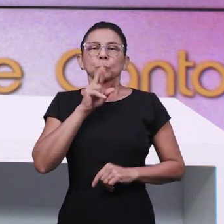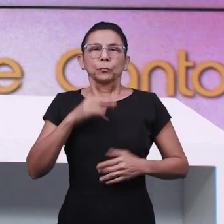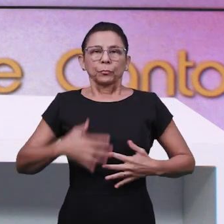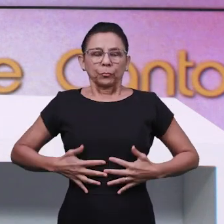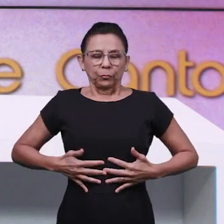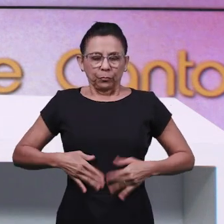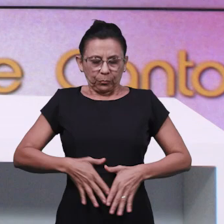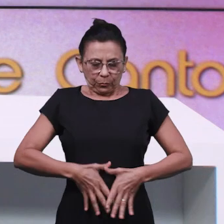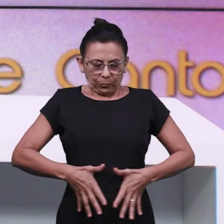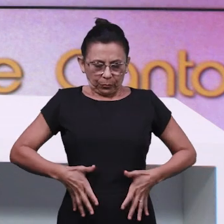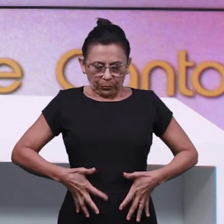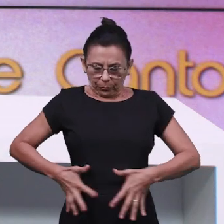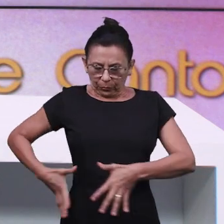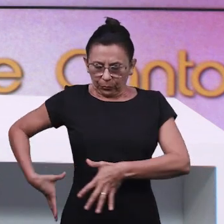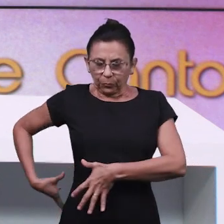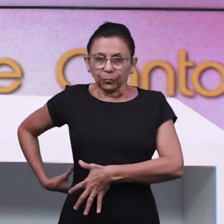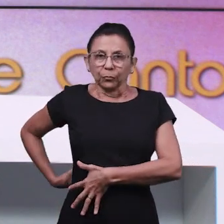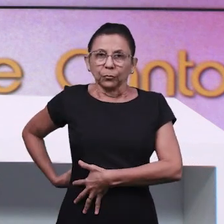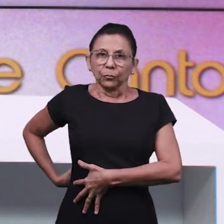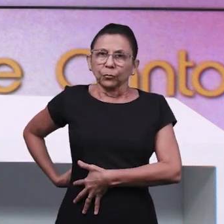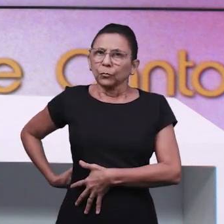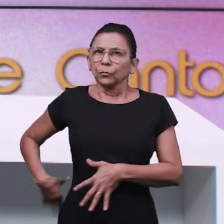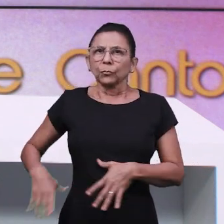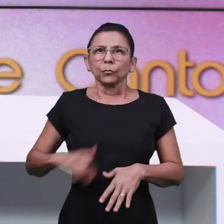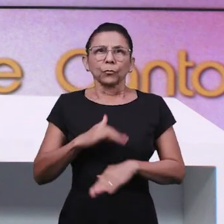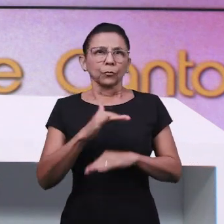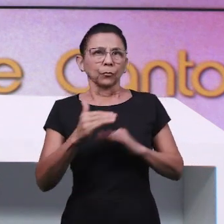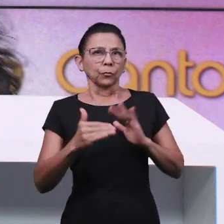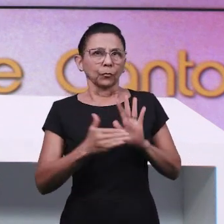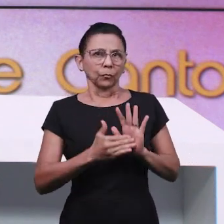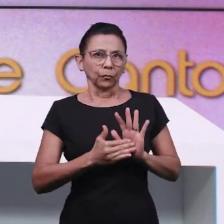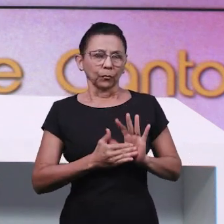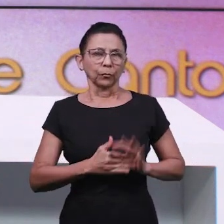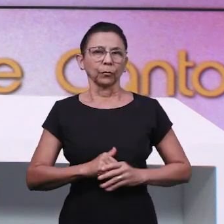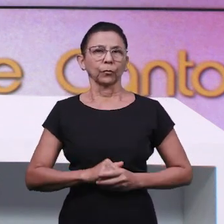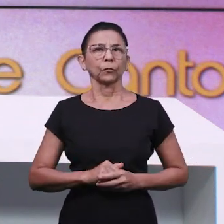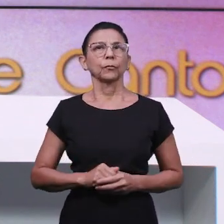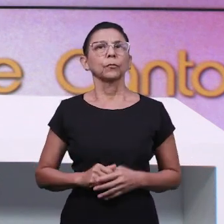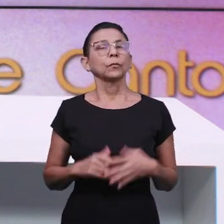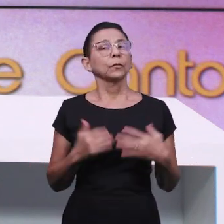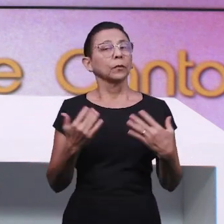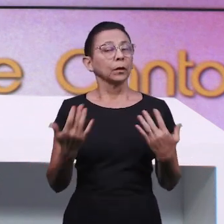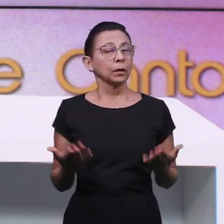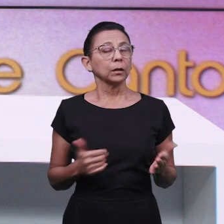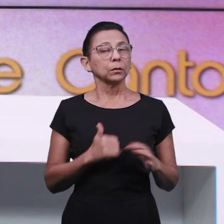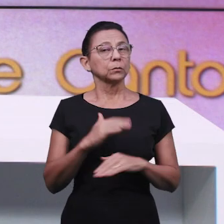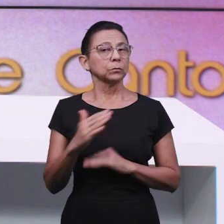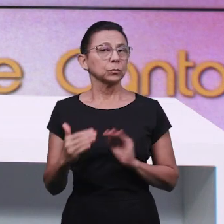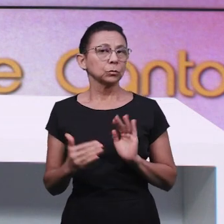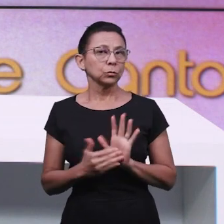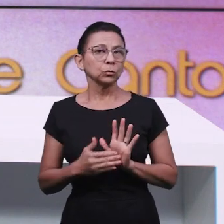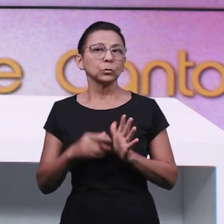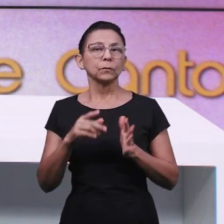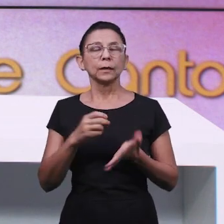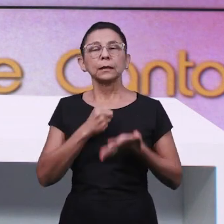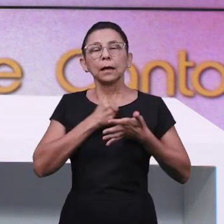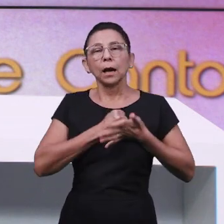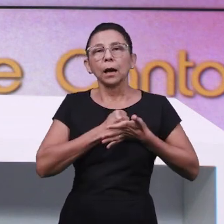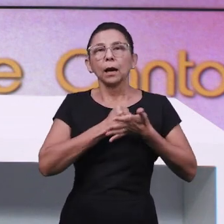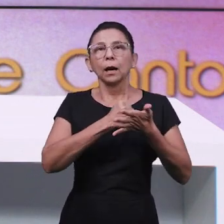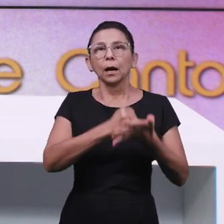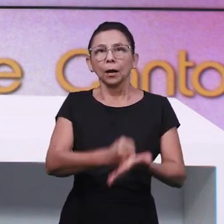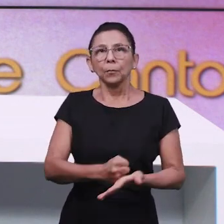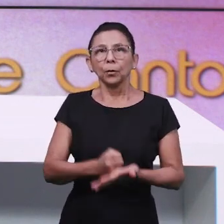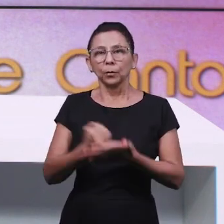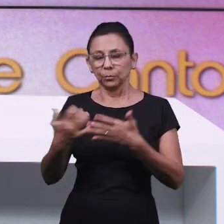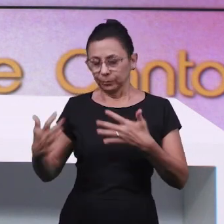abdominal, intercostal, pélvico-abdominal que está ao redor vai fornecer o suporte